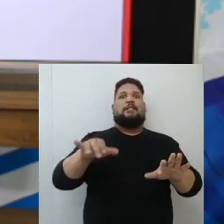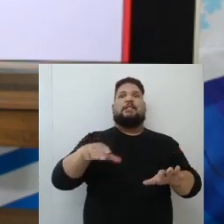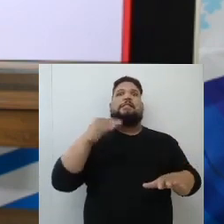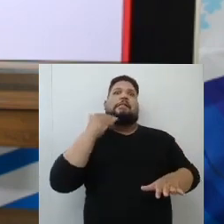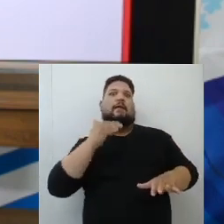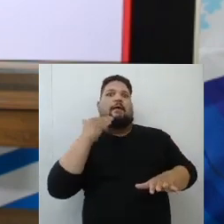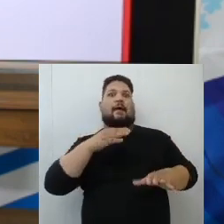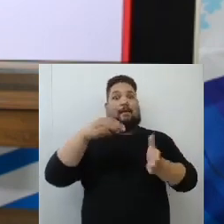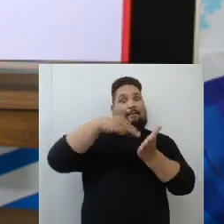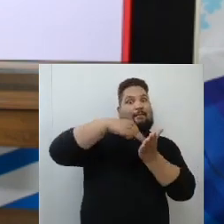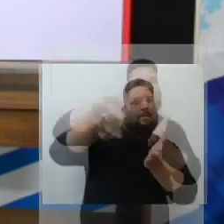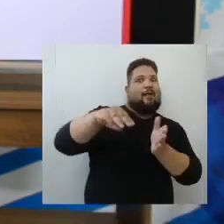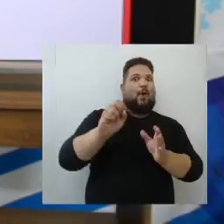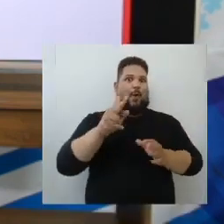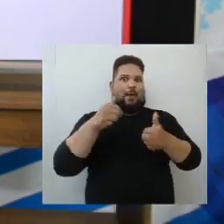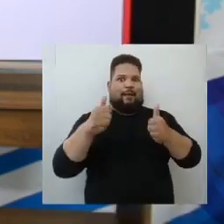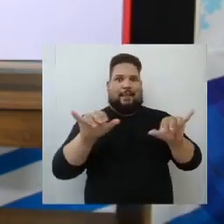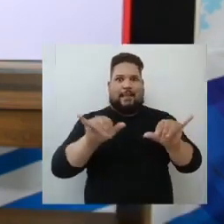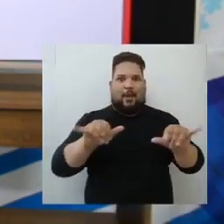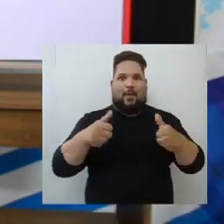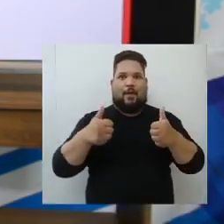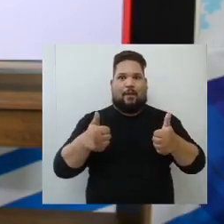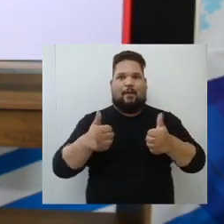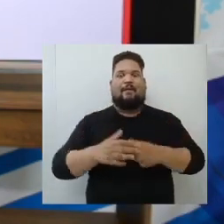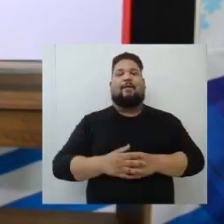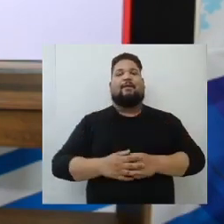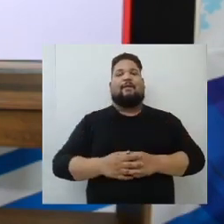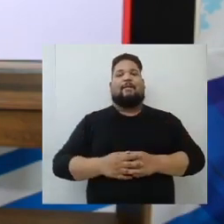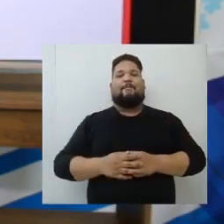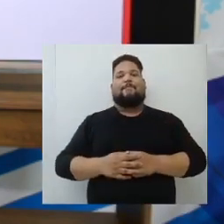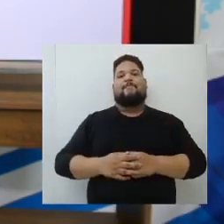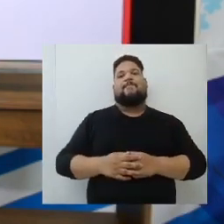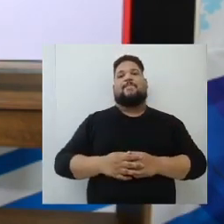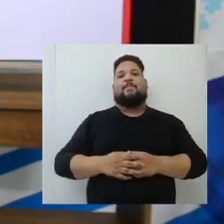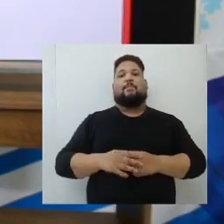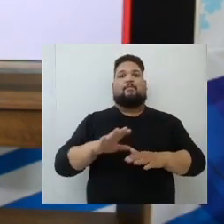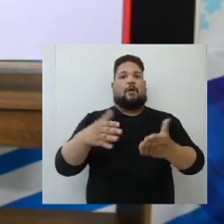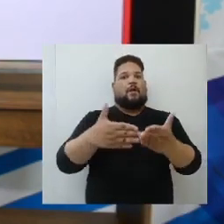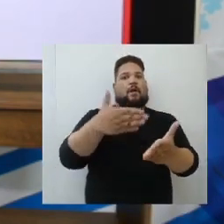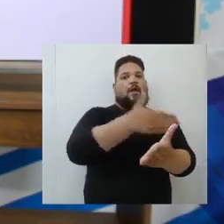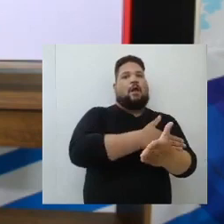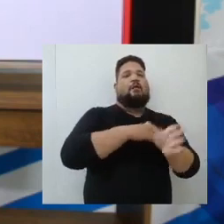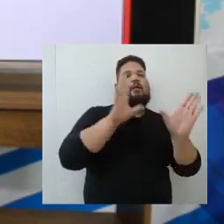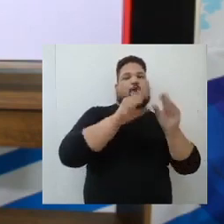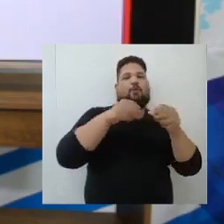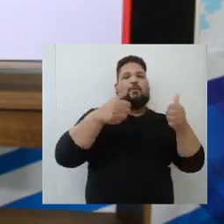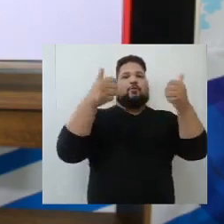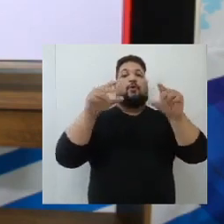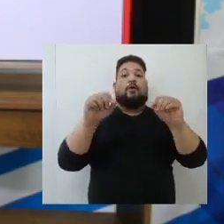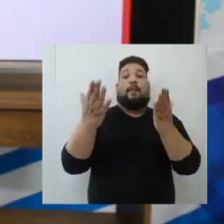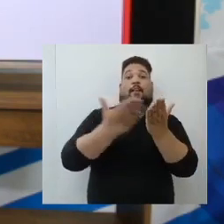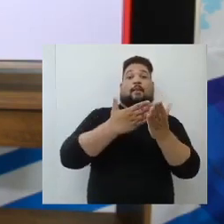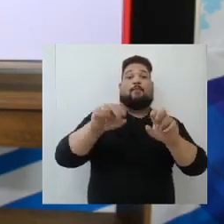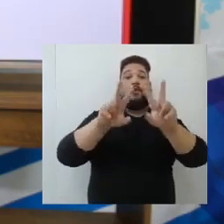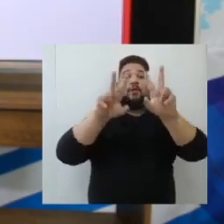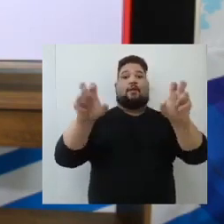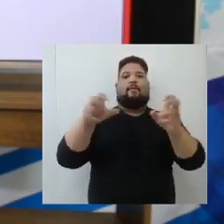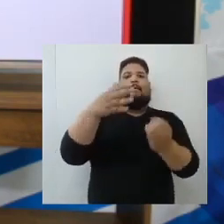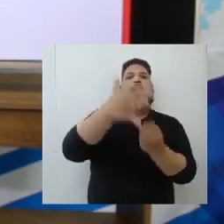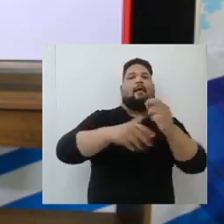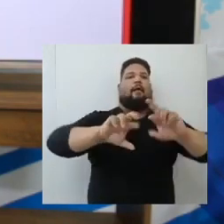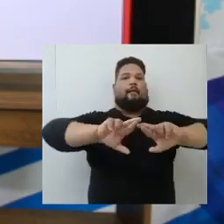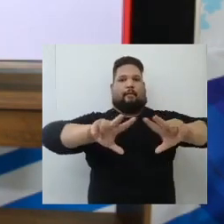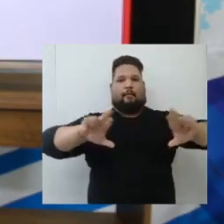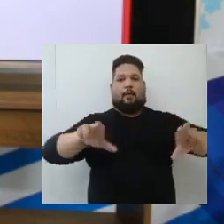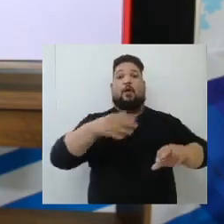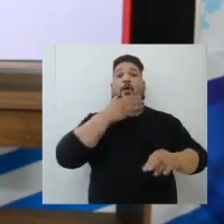Tá tudo ok? Tranquilão? Então, ó, como eu estava dizendo antes, no livro A Origem das Espécies,